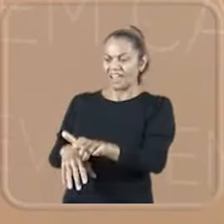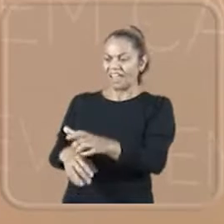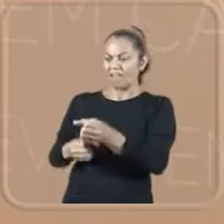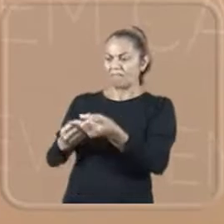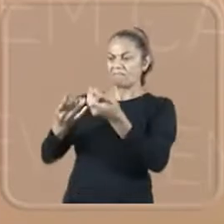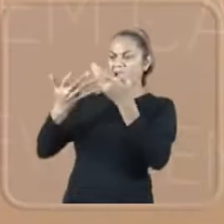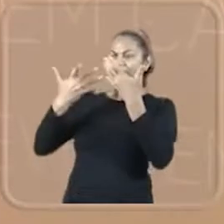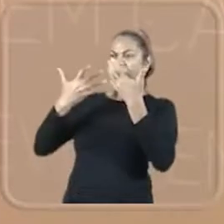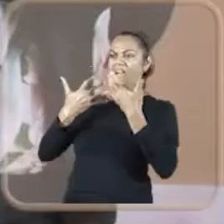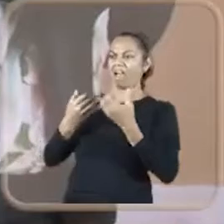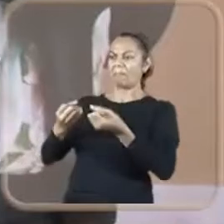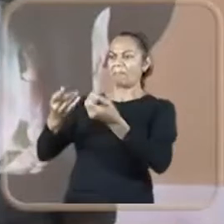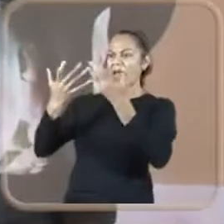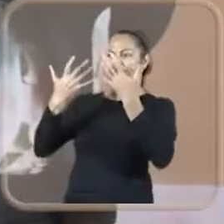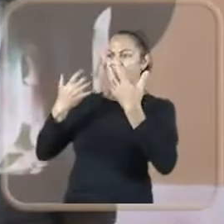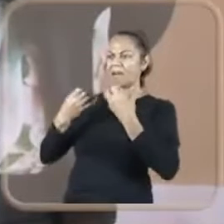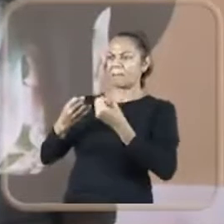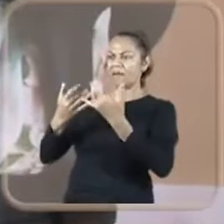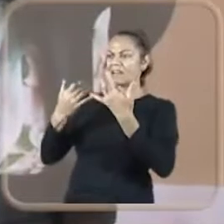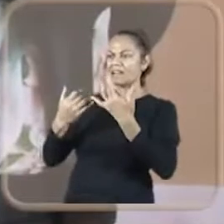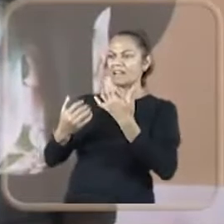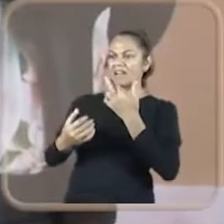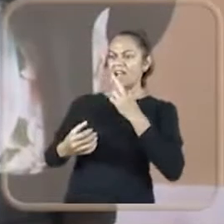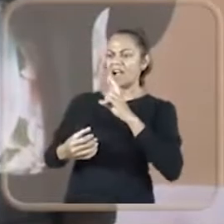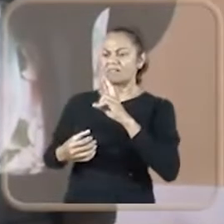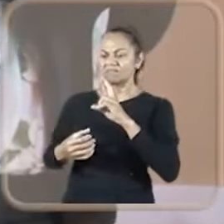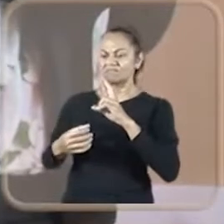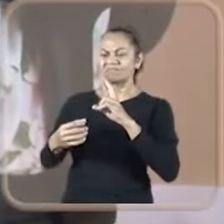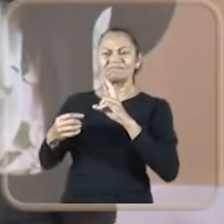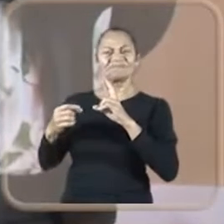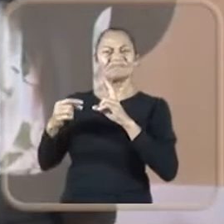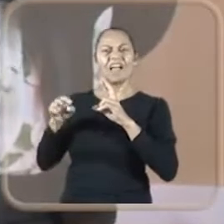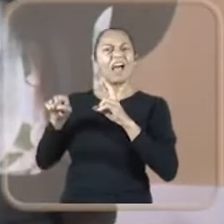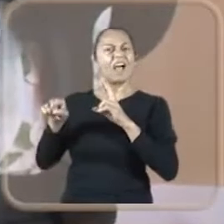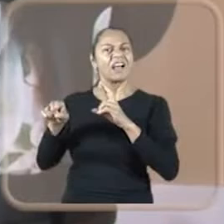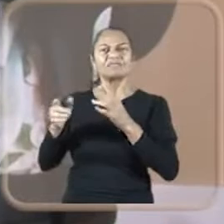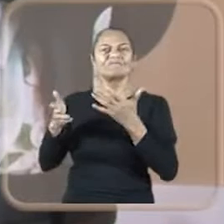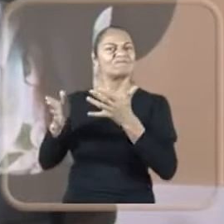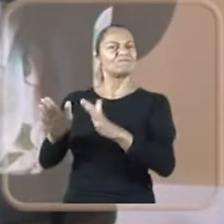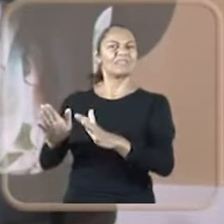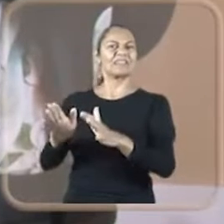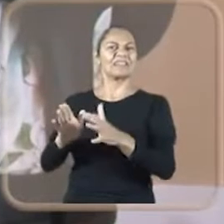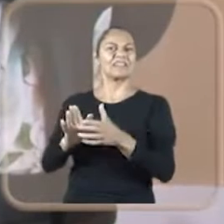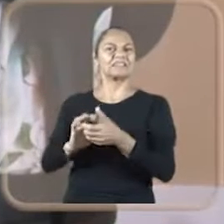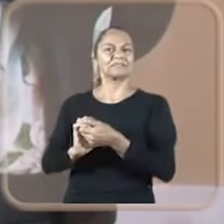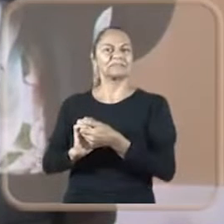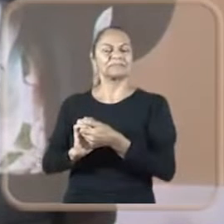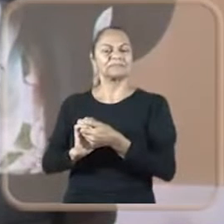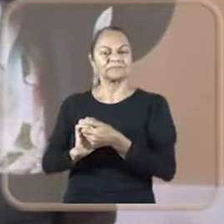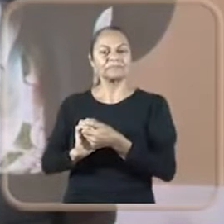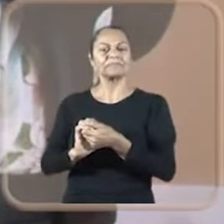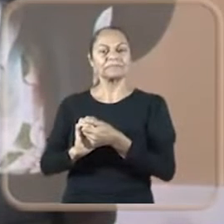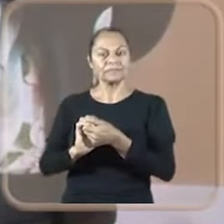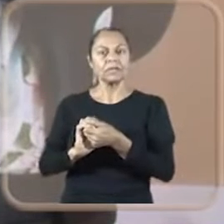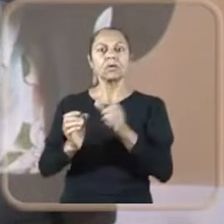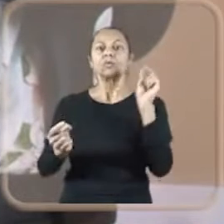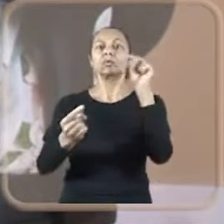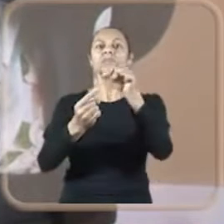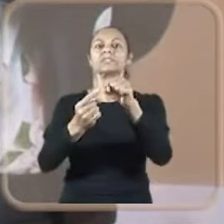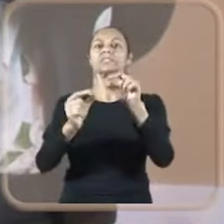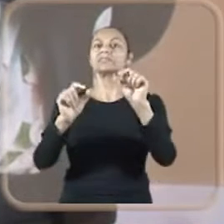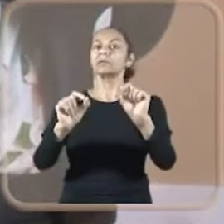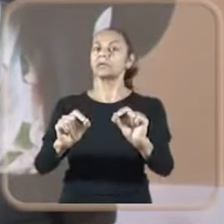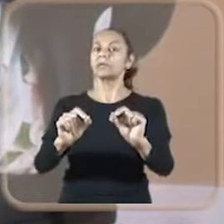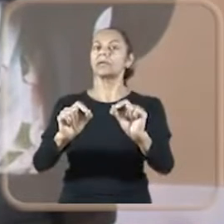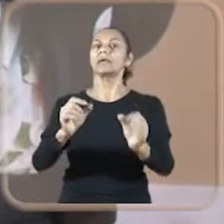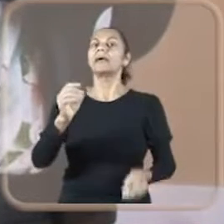simplesmente querem quem nos ouça. E essas técnicas que estão previstas hoje na Lei de Diretriz e Base da Educação, dos objetivos é